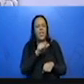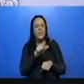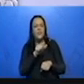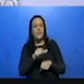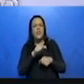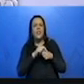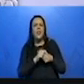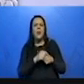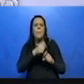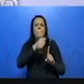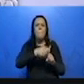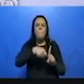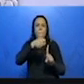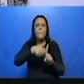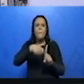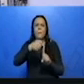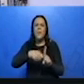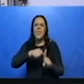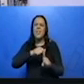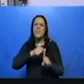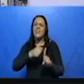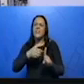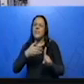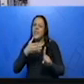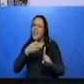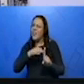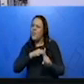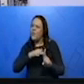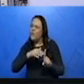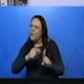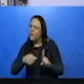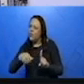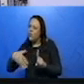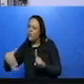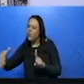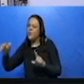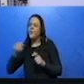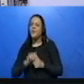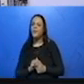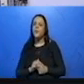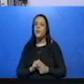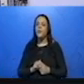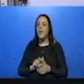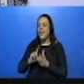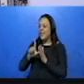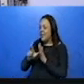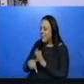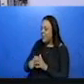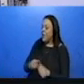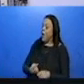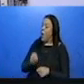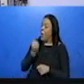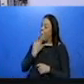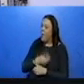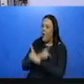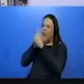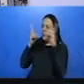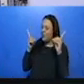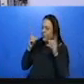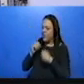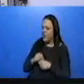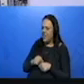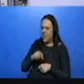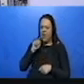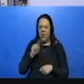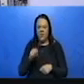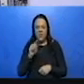fica meses, olha, alguns meses mais tarde, né? Bom dia, Jim, você ainda estão hospedando aquele velho lobo do